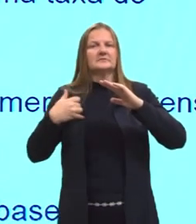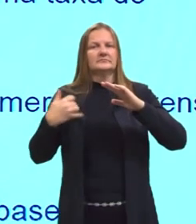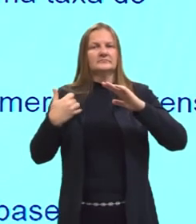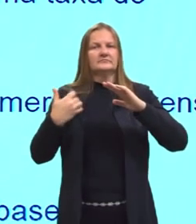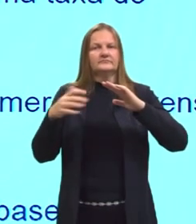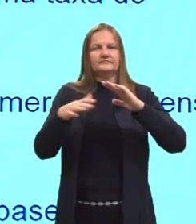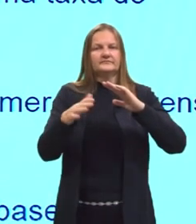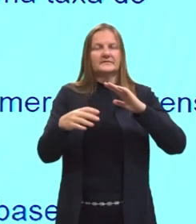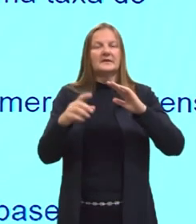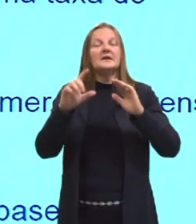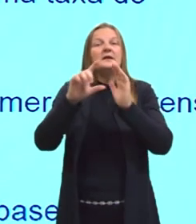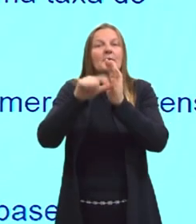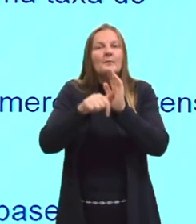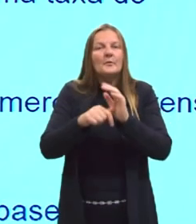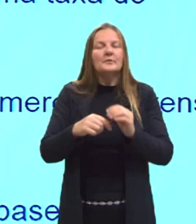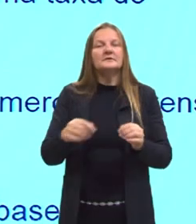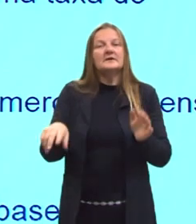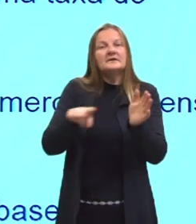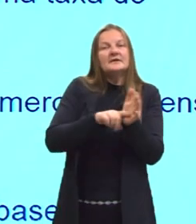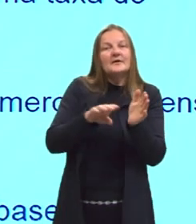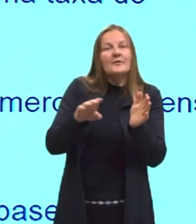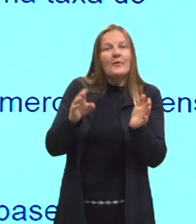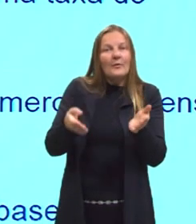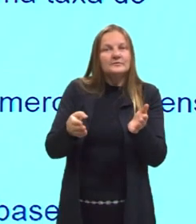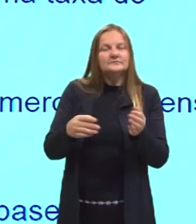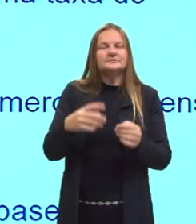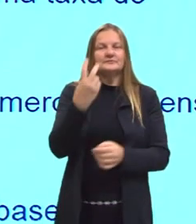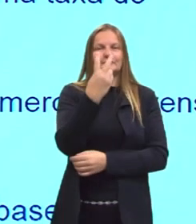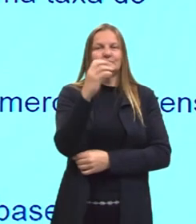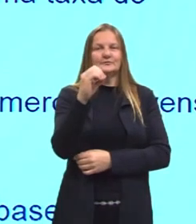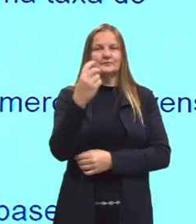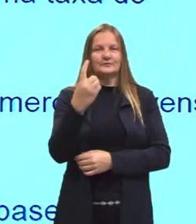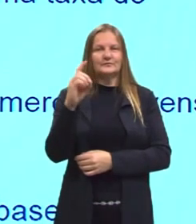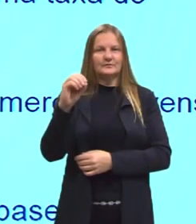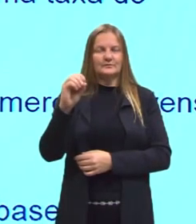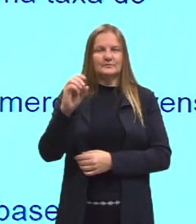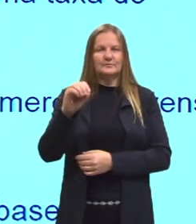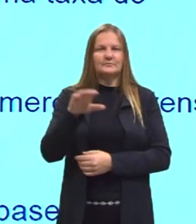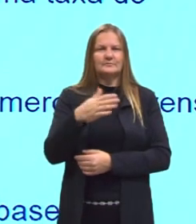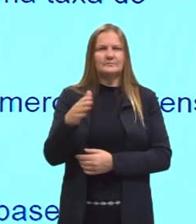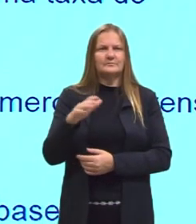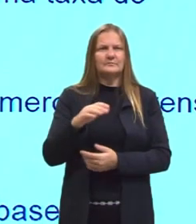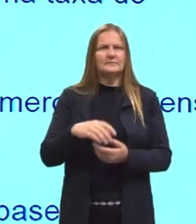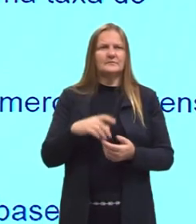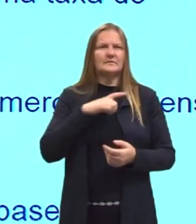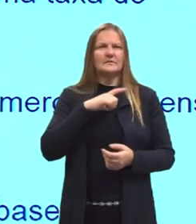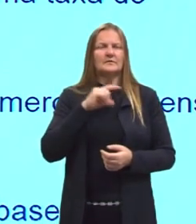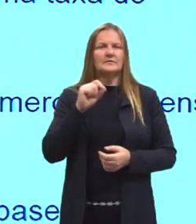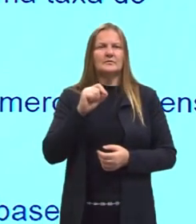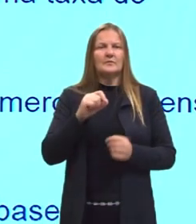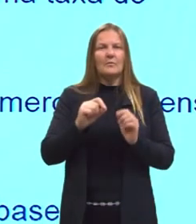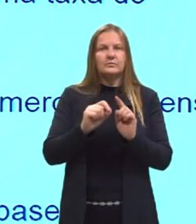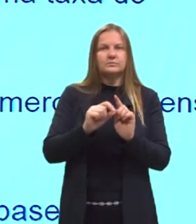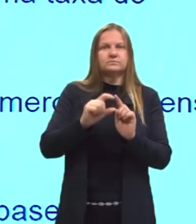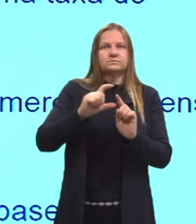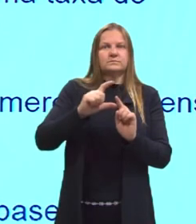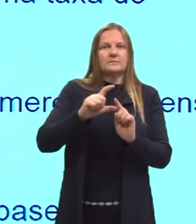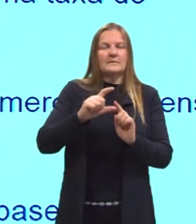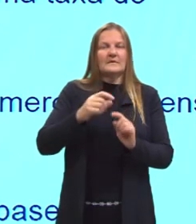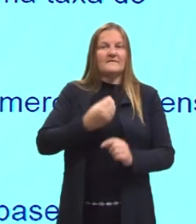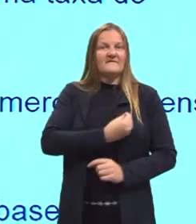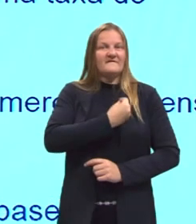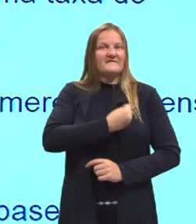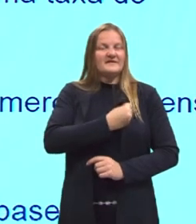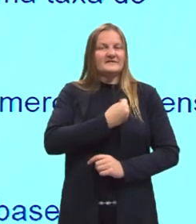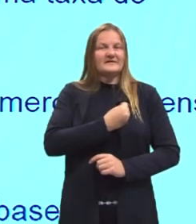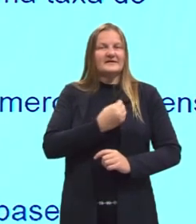tá já nos dias de hoje ou em 2010 né que é o que nós temos é justamente Aumentou a expectativa de vida